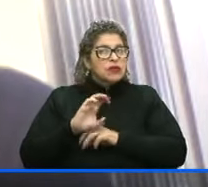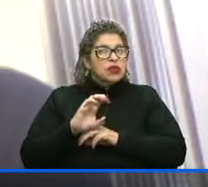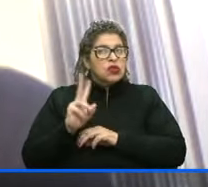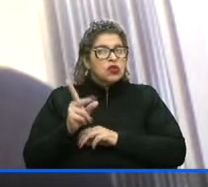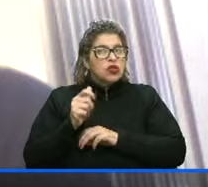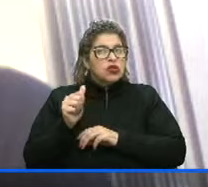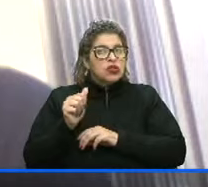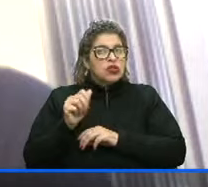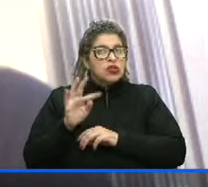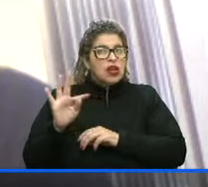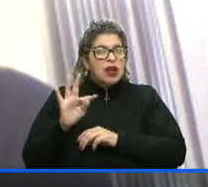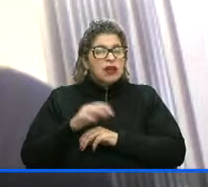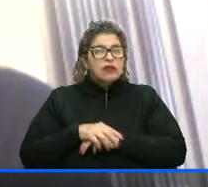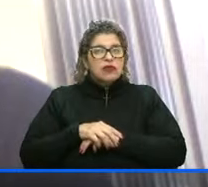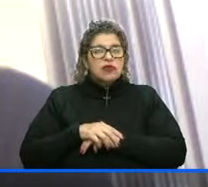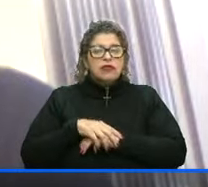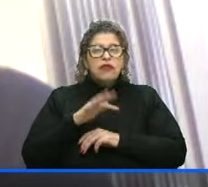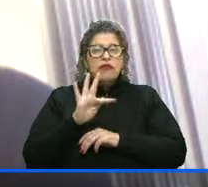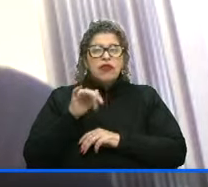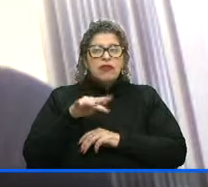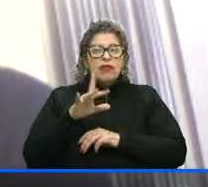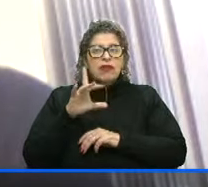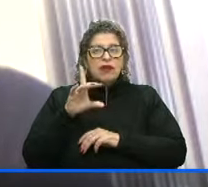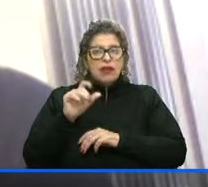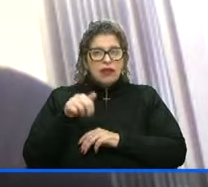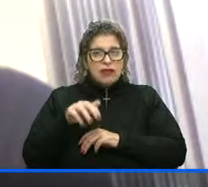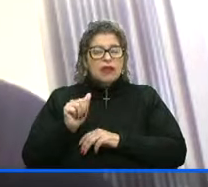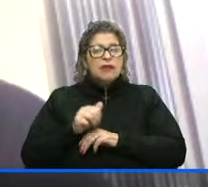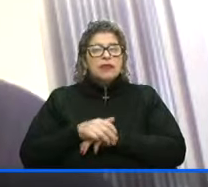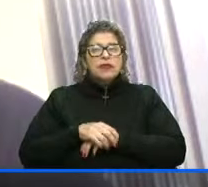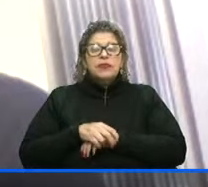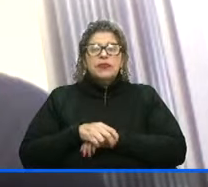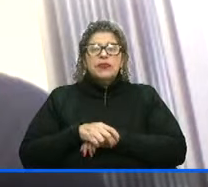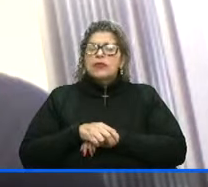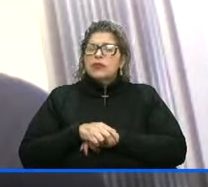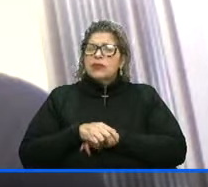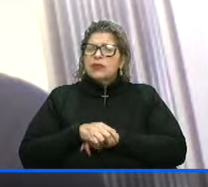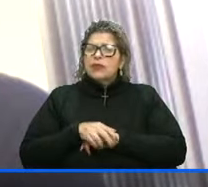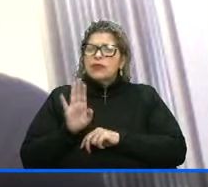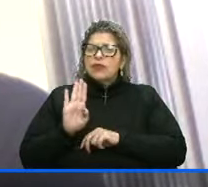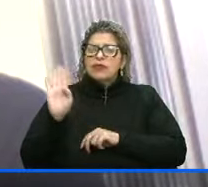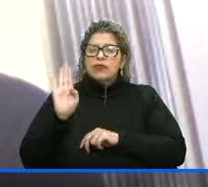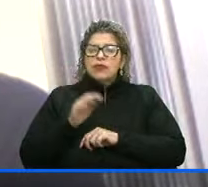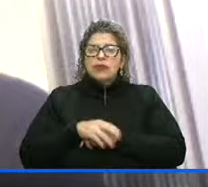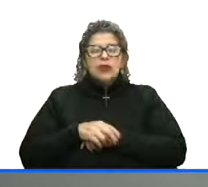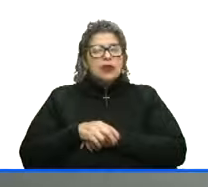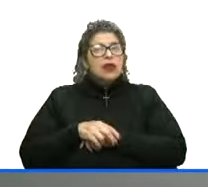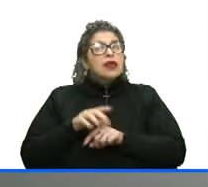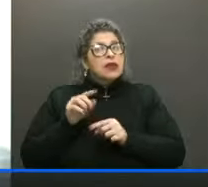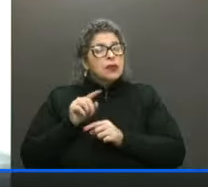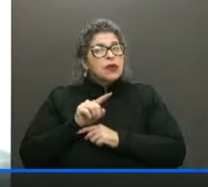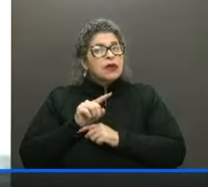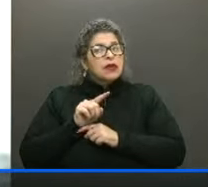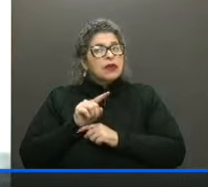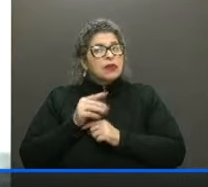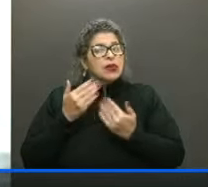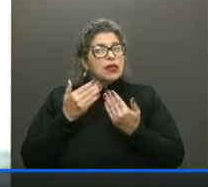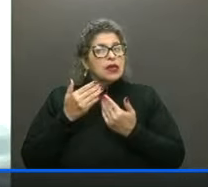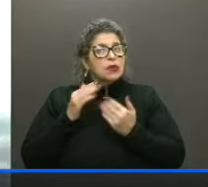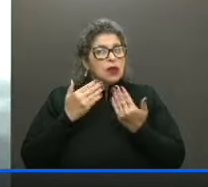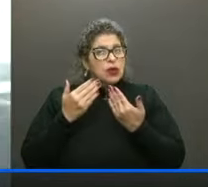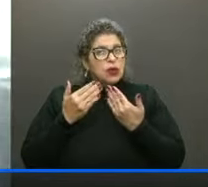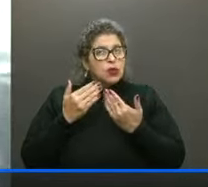que eu acho que é a Fernanda Calcin. Se tiver Sofia, alguma dúvida. eu acho que uma questão, Ângela, que a gente também